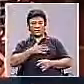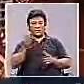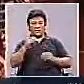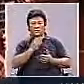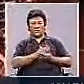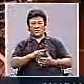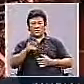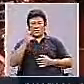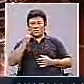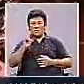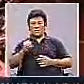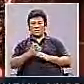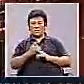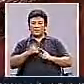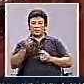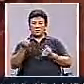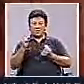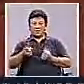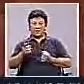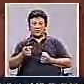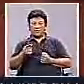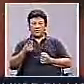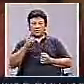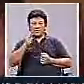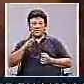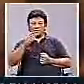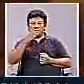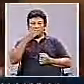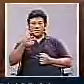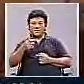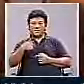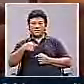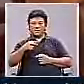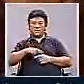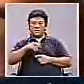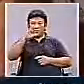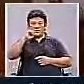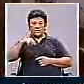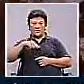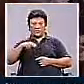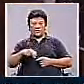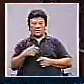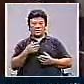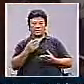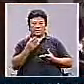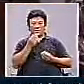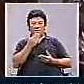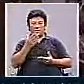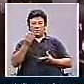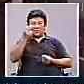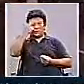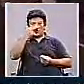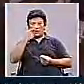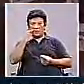andar, e, portanto, toda a sua vida se transportou neste carro, enquanto estava à frente do destino de Portugal. Muito obrigada, portanto, muita história também para